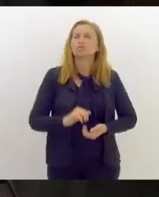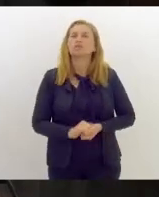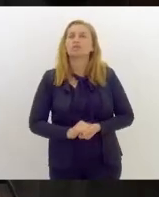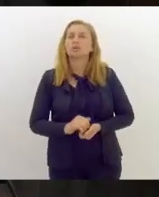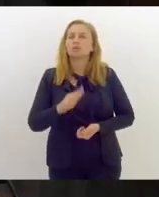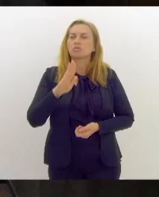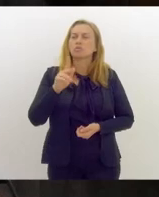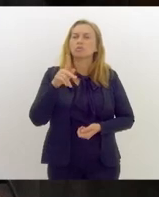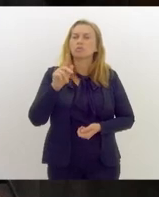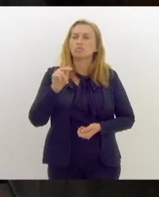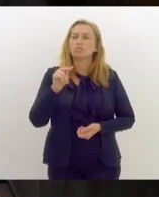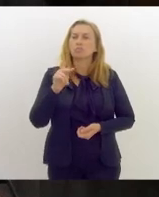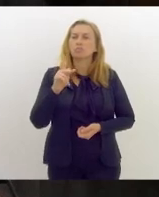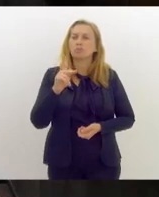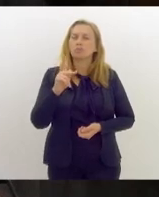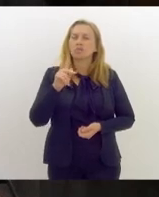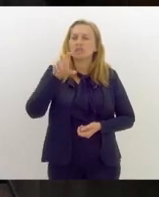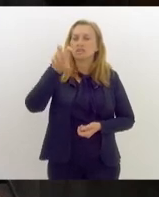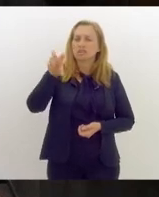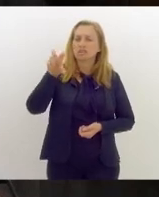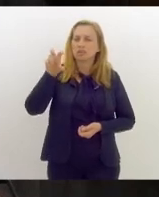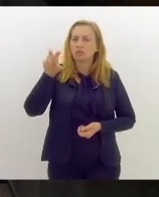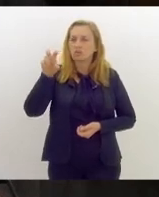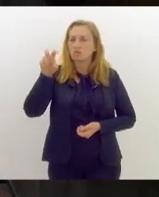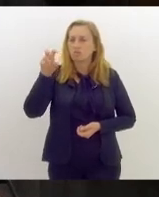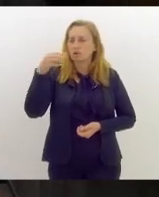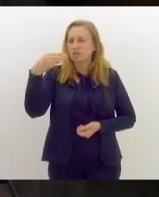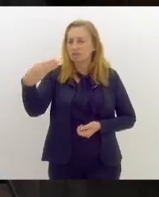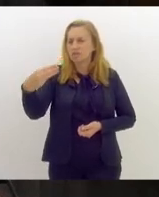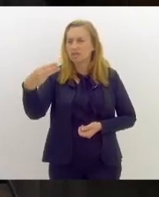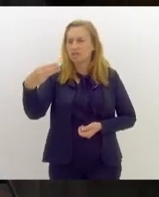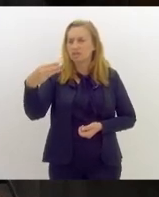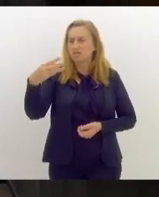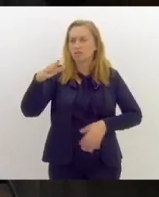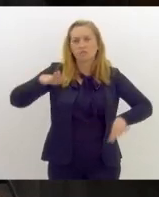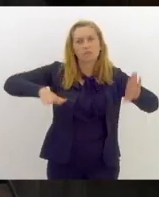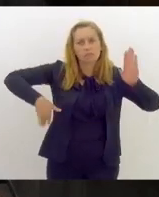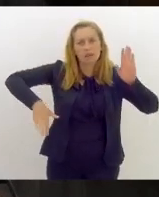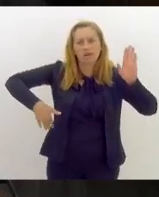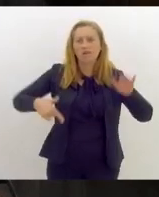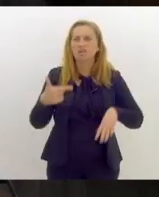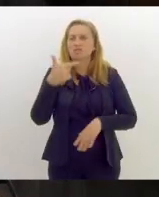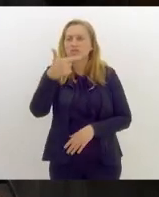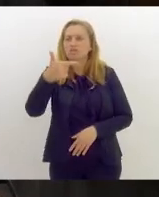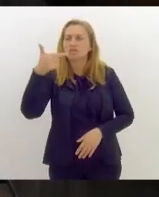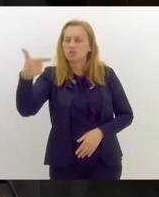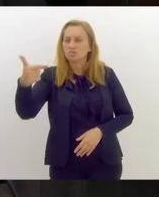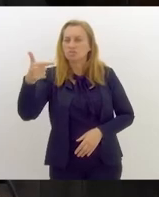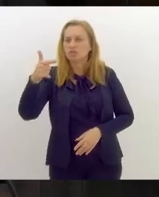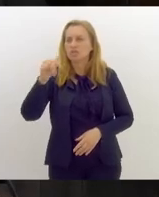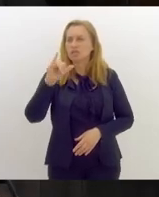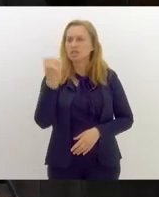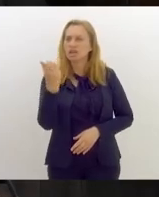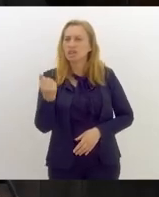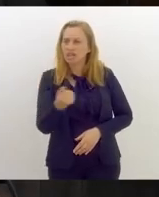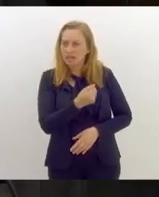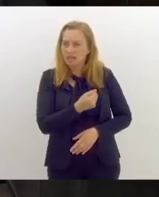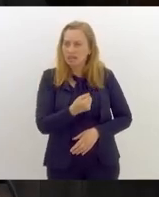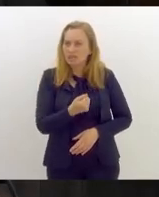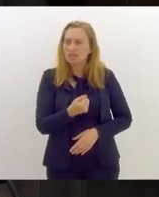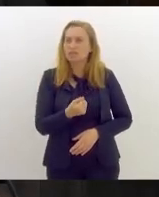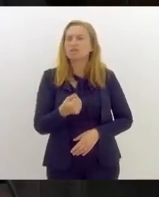Cruz 53 praias da Bahia 22 Ilhas ilhotas 16